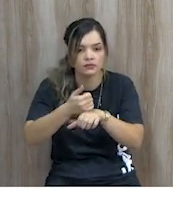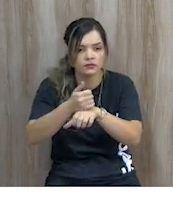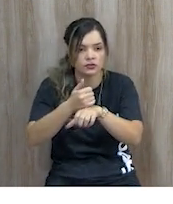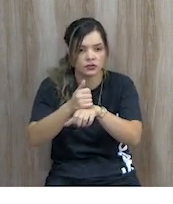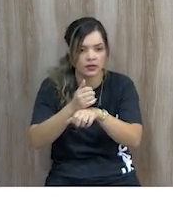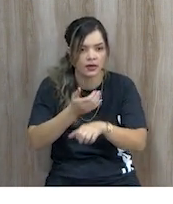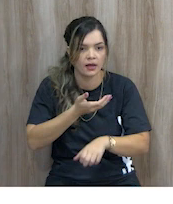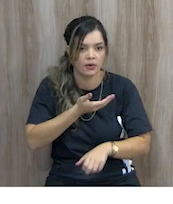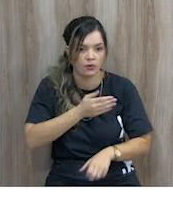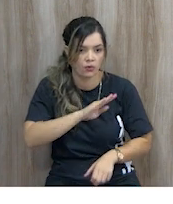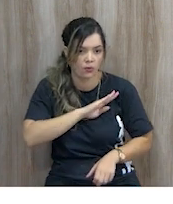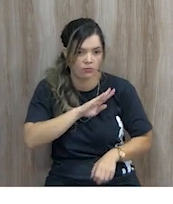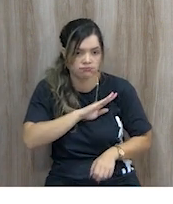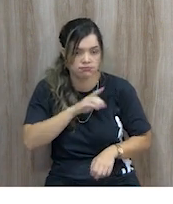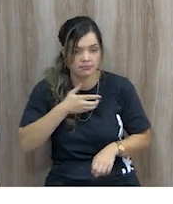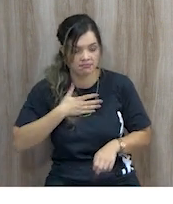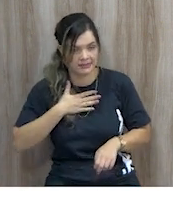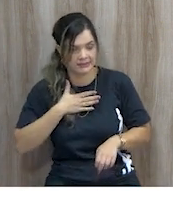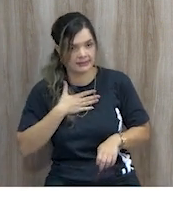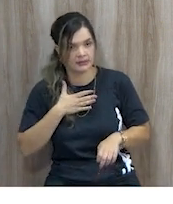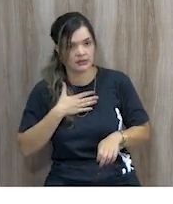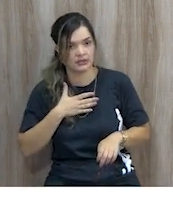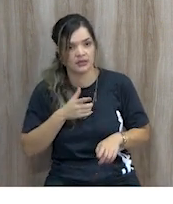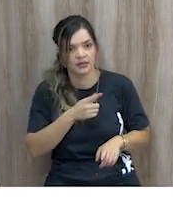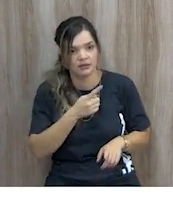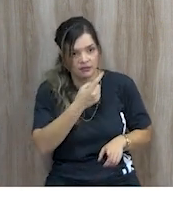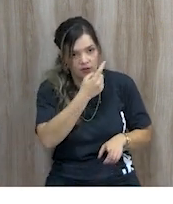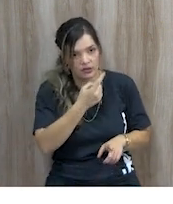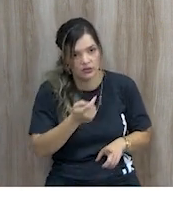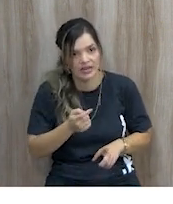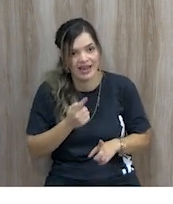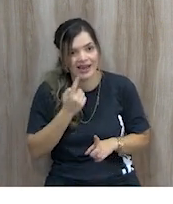ápice do dente 25 ele estava exposto. O